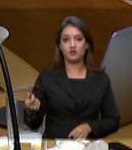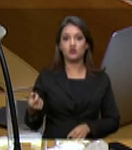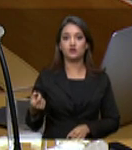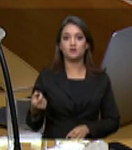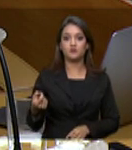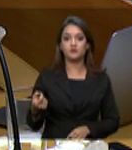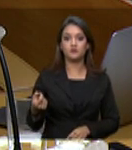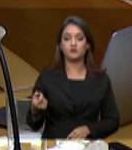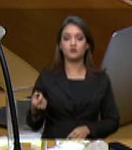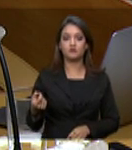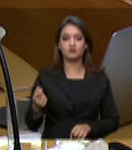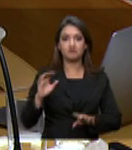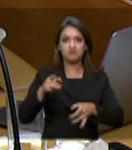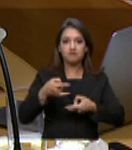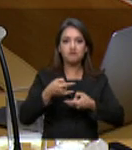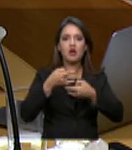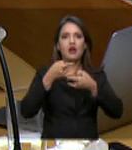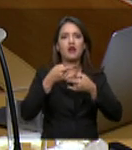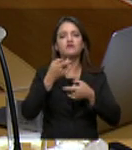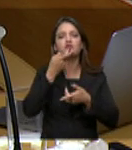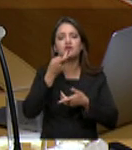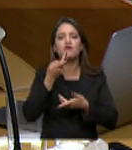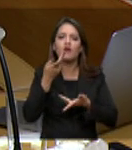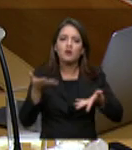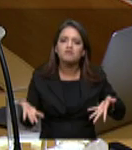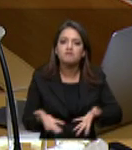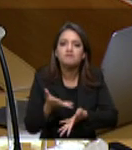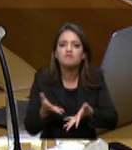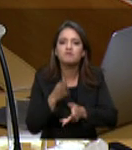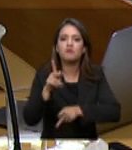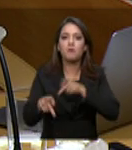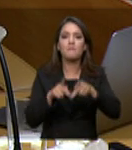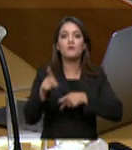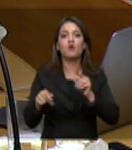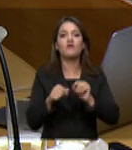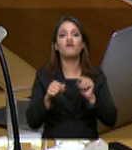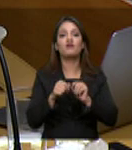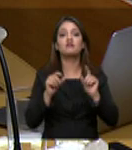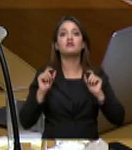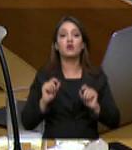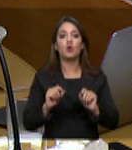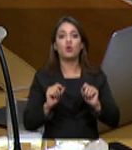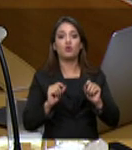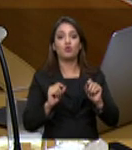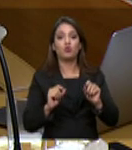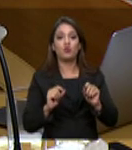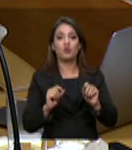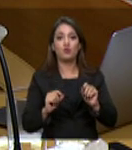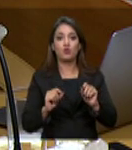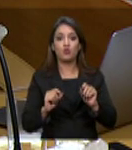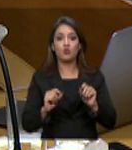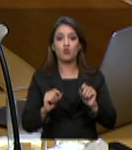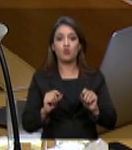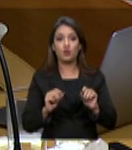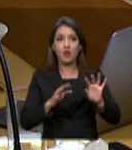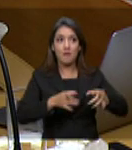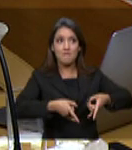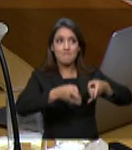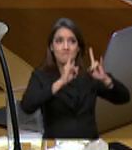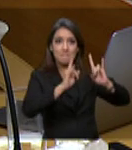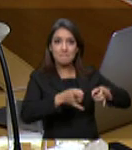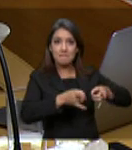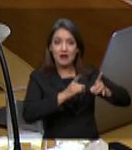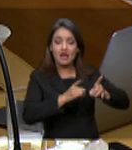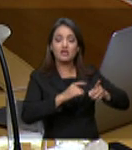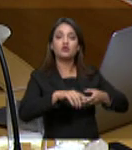e na qual incita a população a fazer um cerco e uma invasão aos edifícios